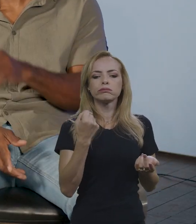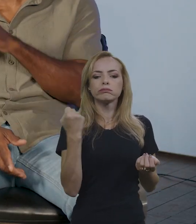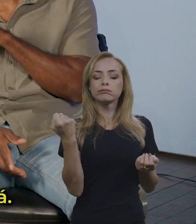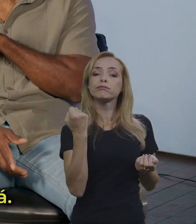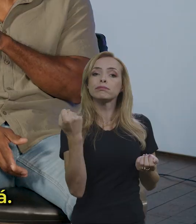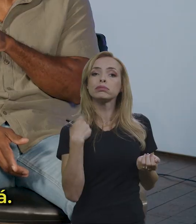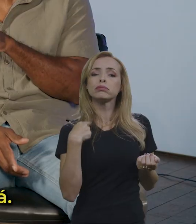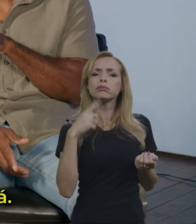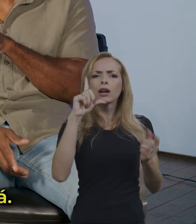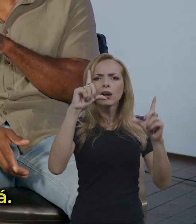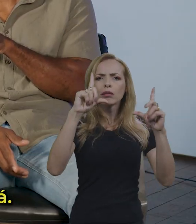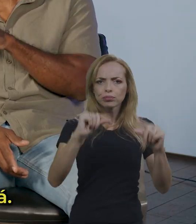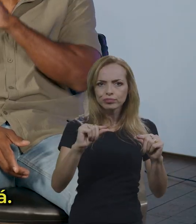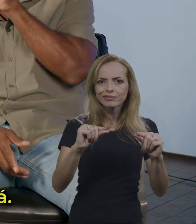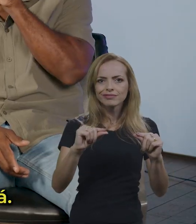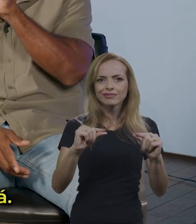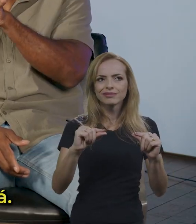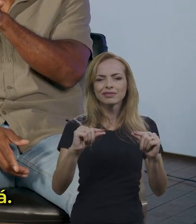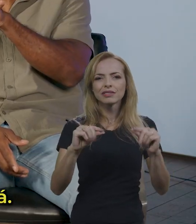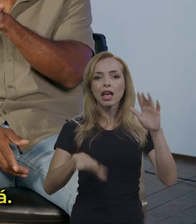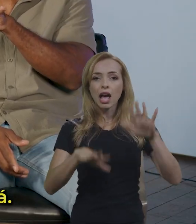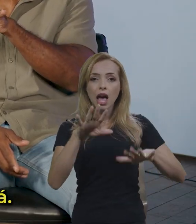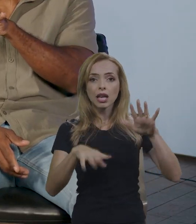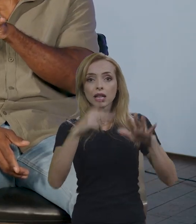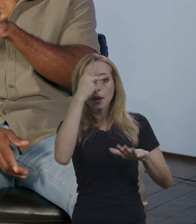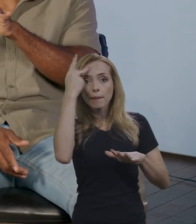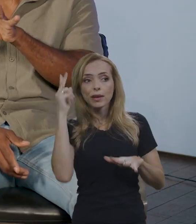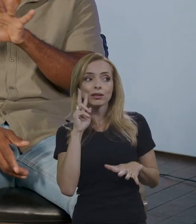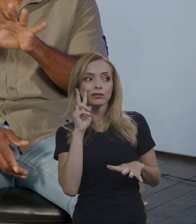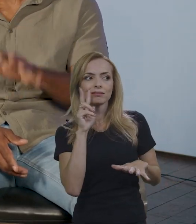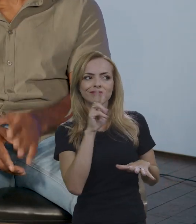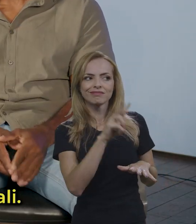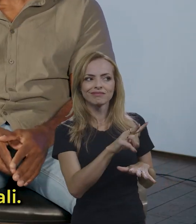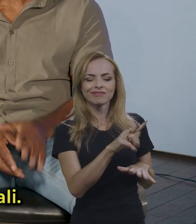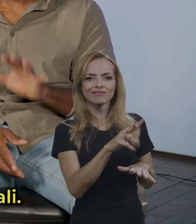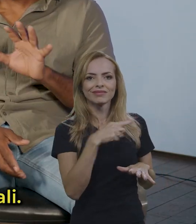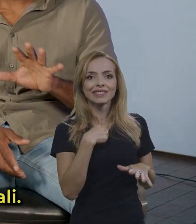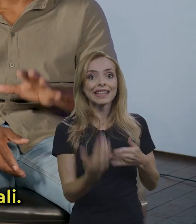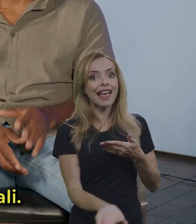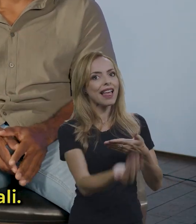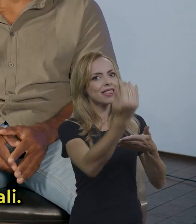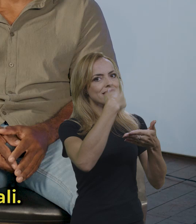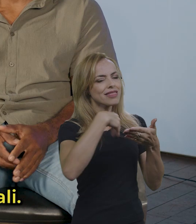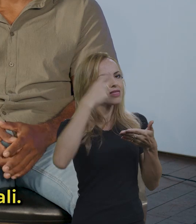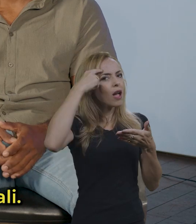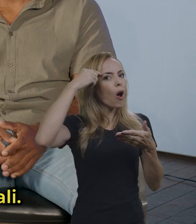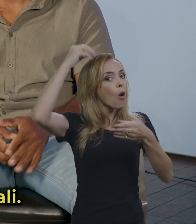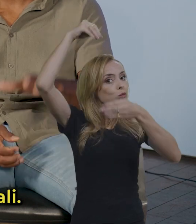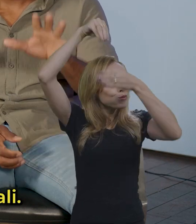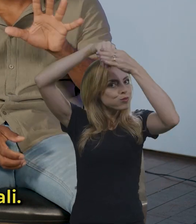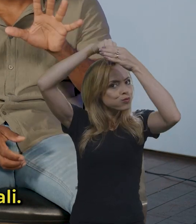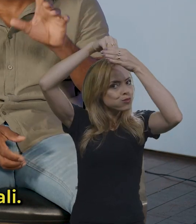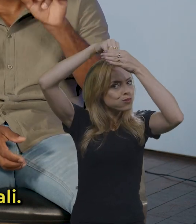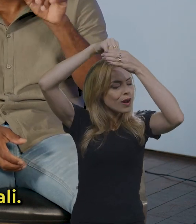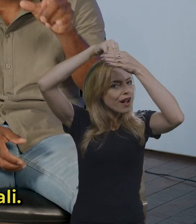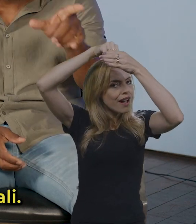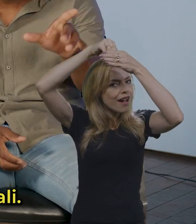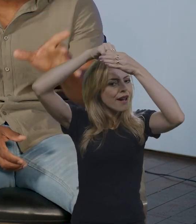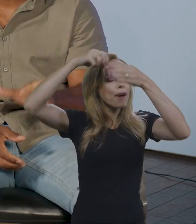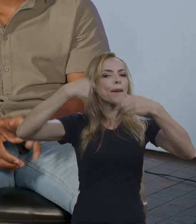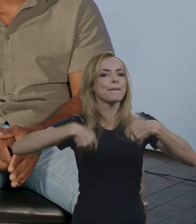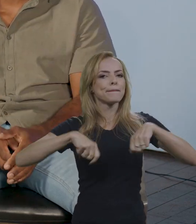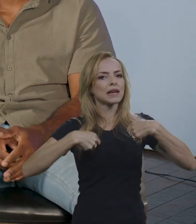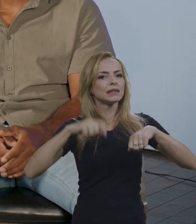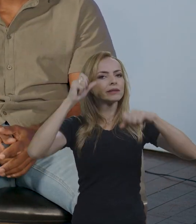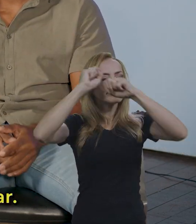E enxergar ela lá também, né? Porque as pessoas enxergam essas pessoas lá. Isso, enxerga lá. A isso ideia que é o estrutural, tipo assim, a pessoa tem que estar